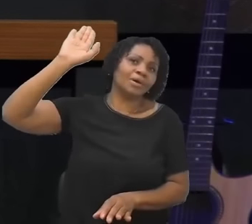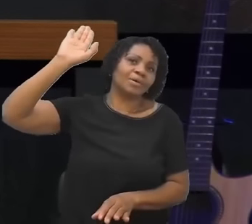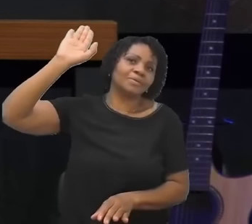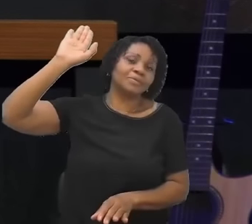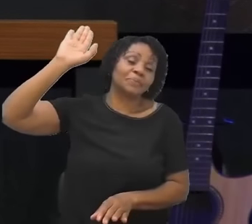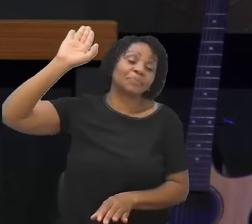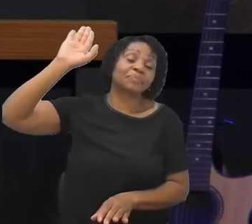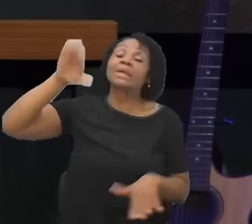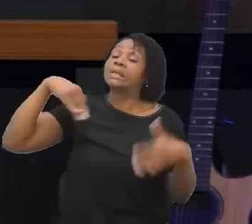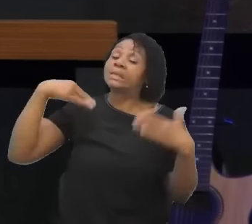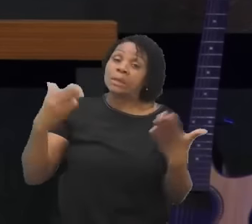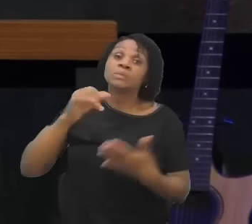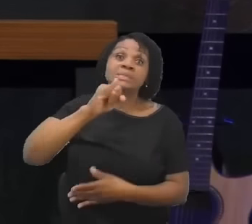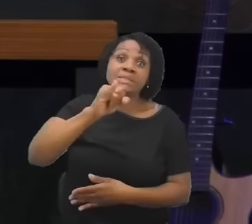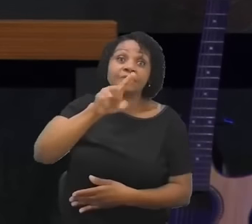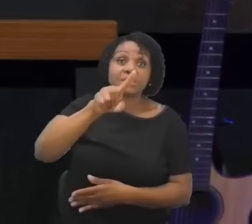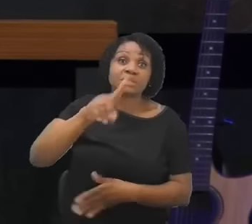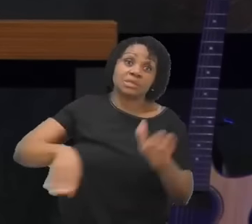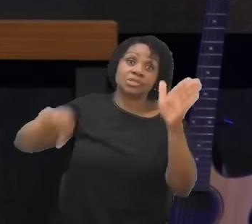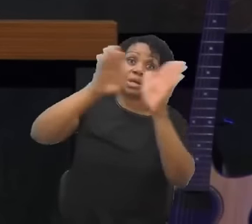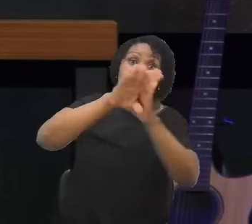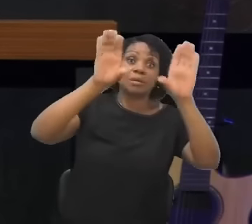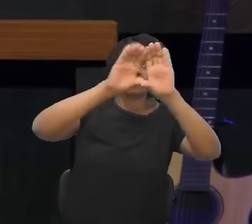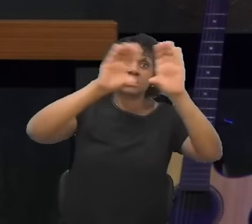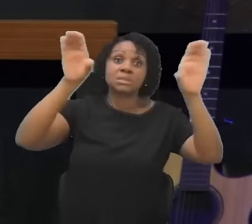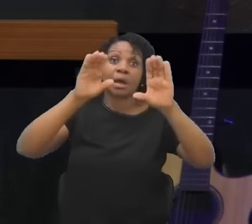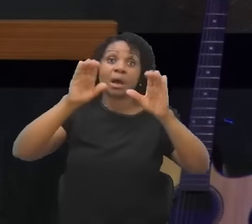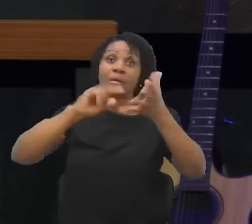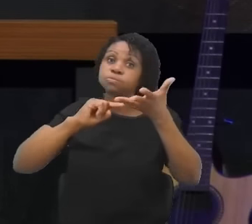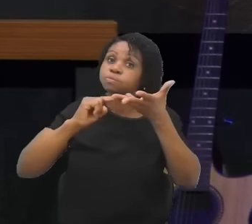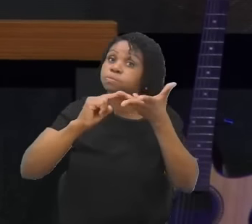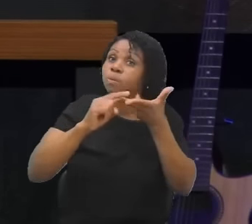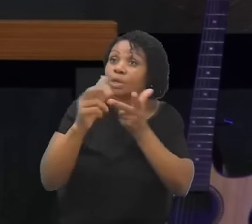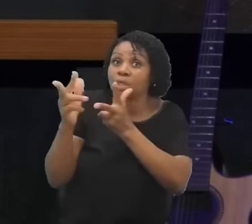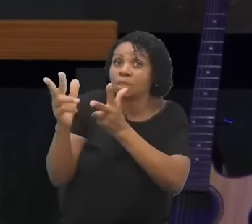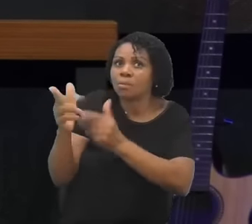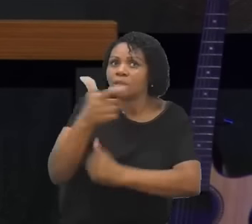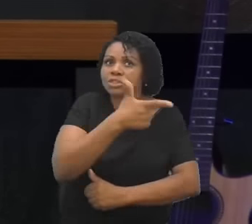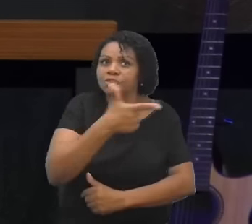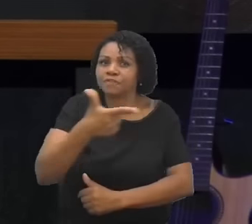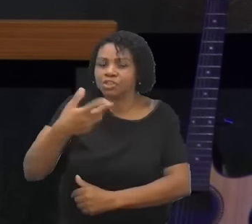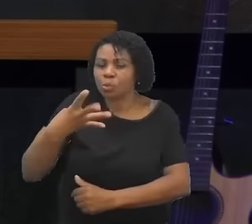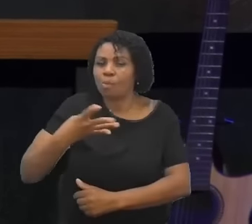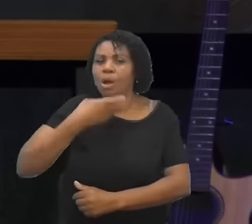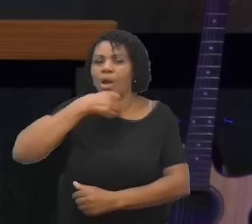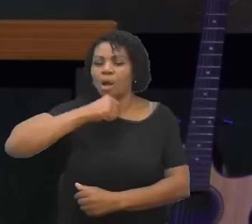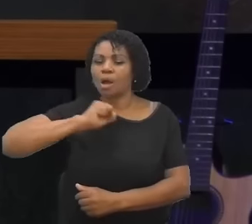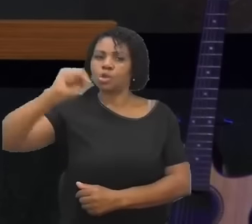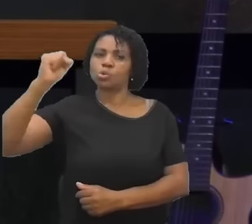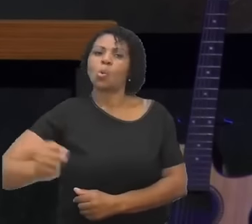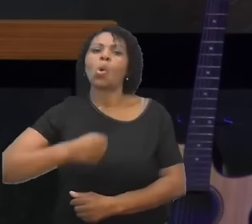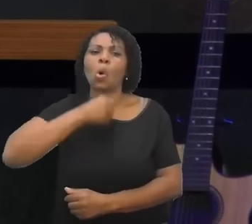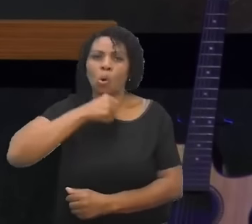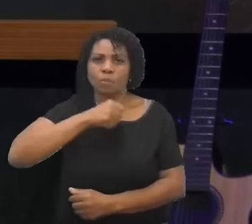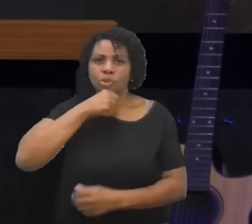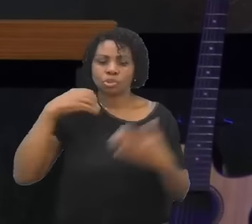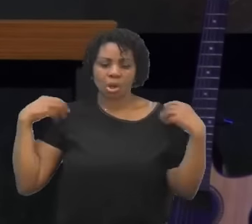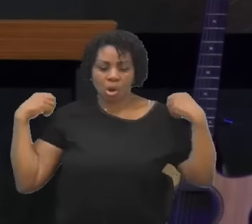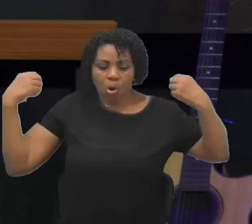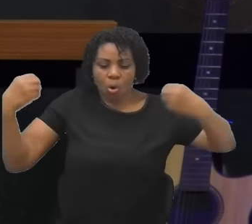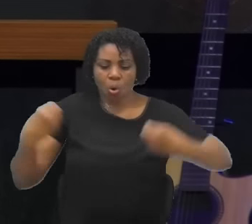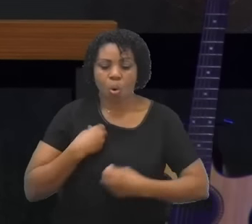tá. Então, se você chegar até o céu, você vai ter algumas coisas iguais a esses 24 anciãos. Você vai ter vestes brancas.